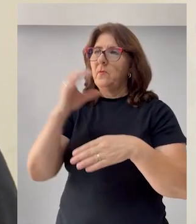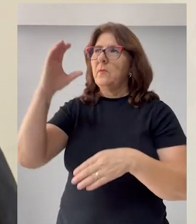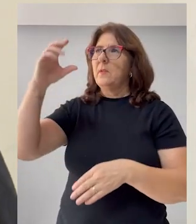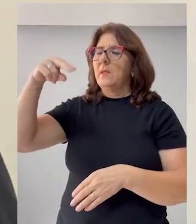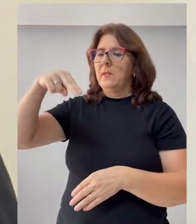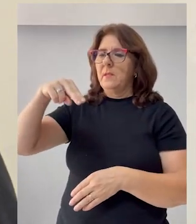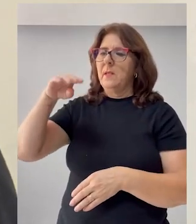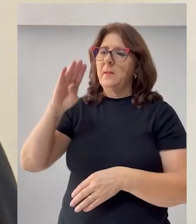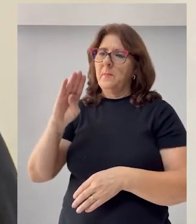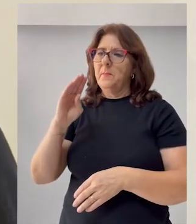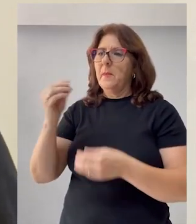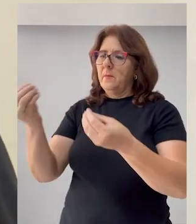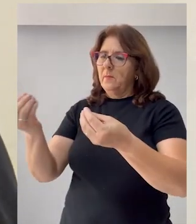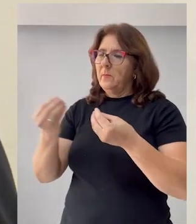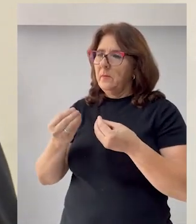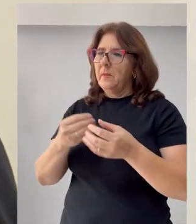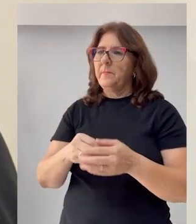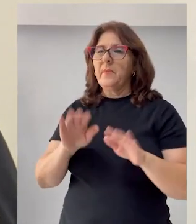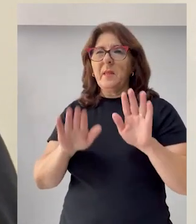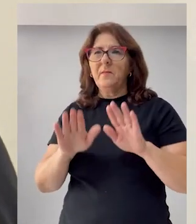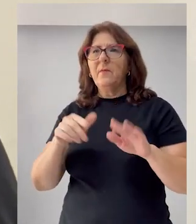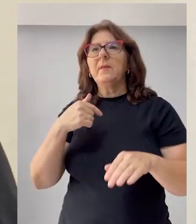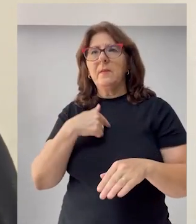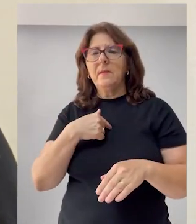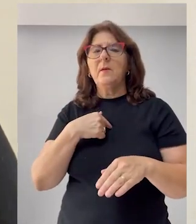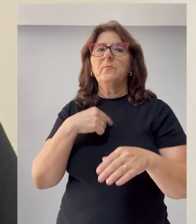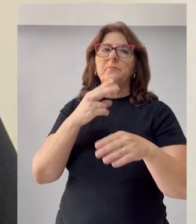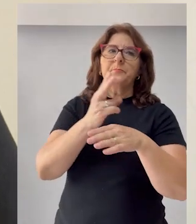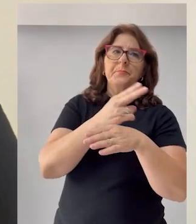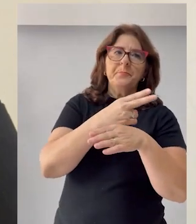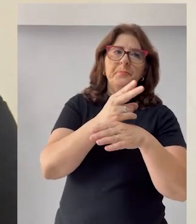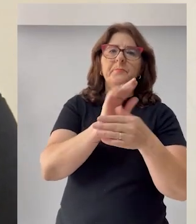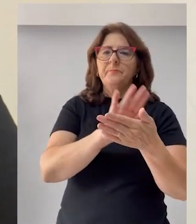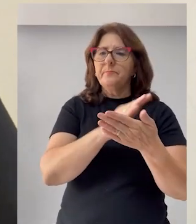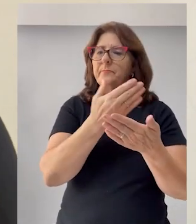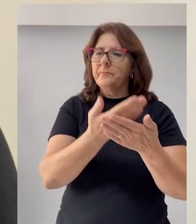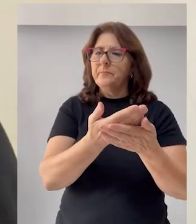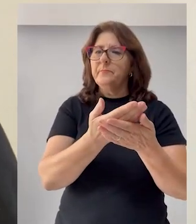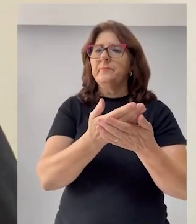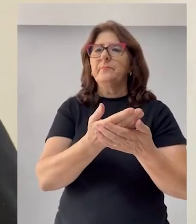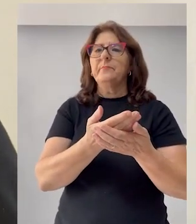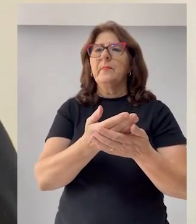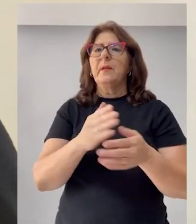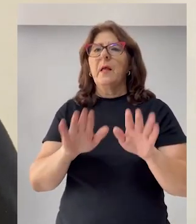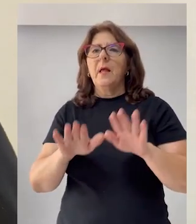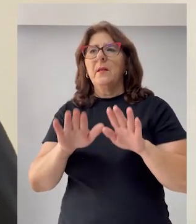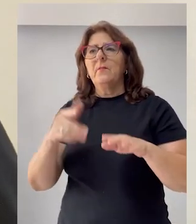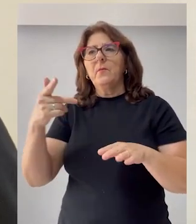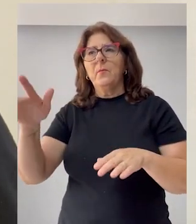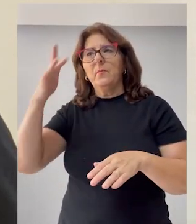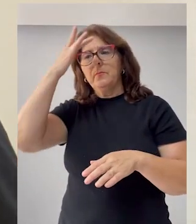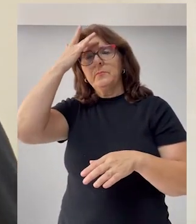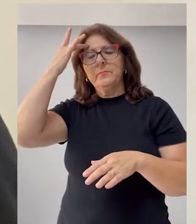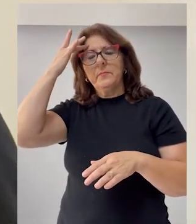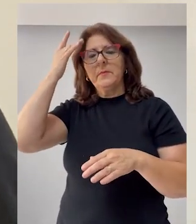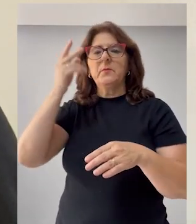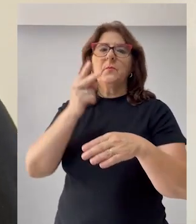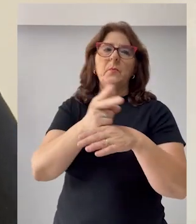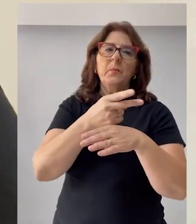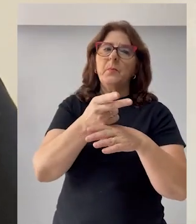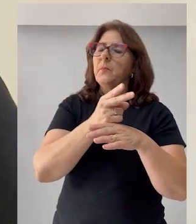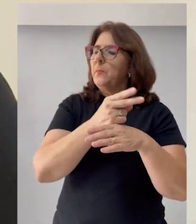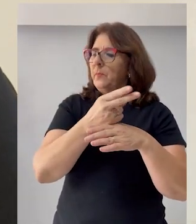disponibiliza para nós. Às vezes eu faço vídeos, interpreto vídeos, a gente divide para não ficar centralizado só em uma cidade ou só em uma